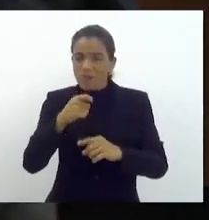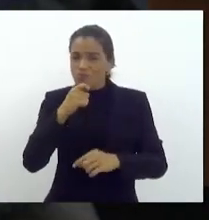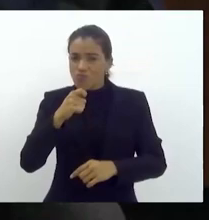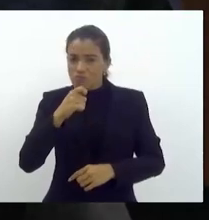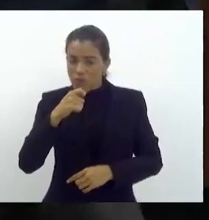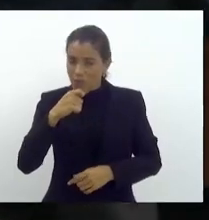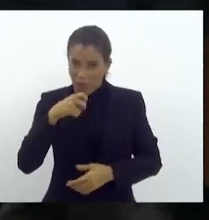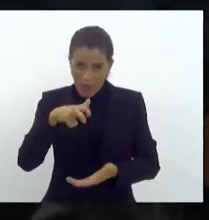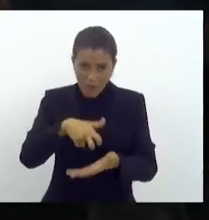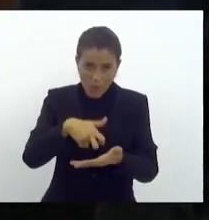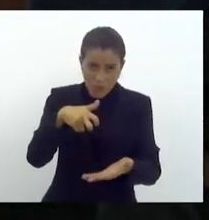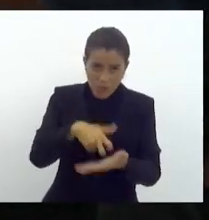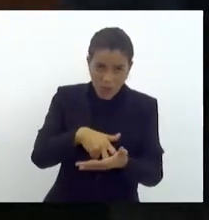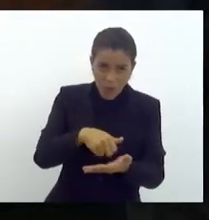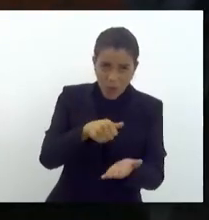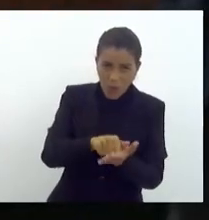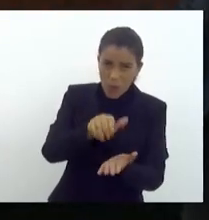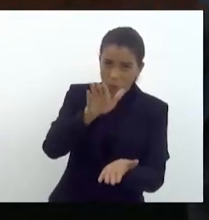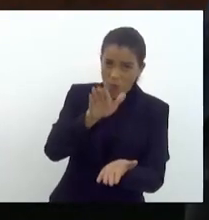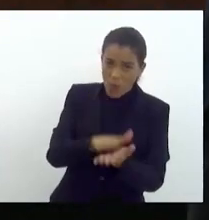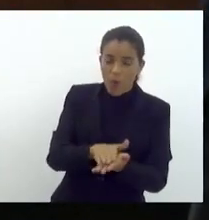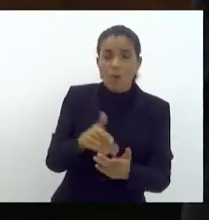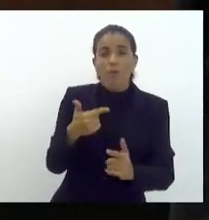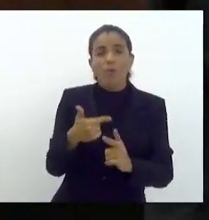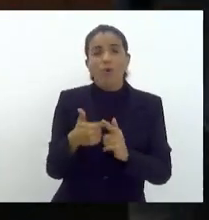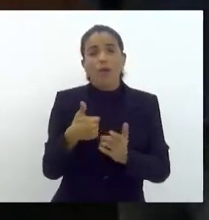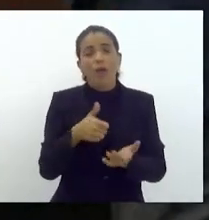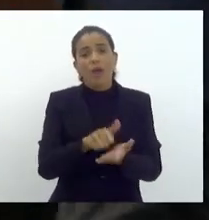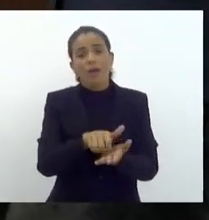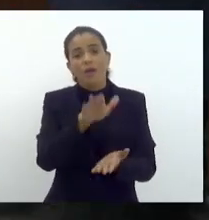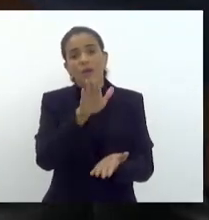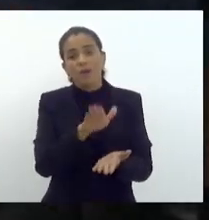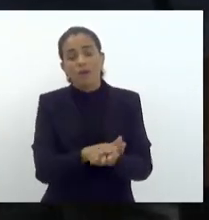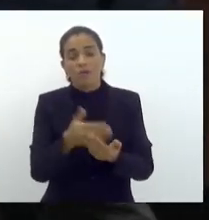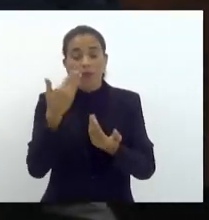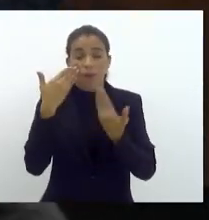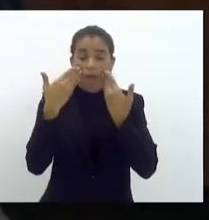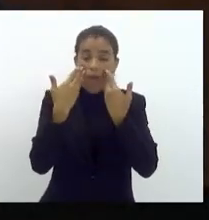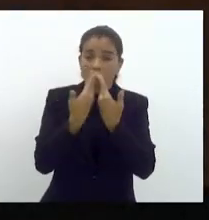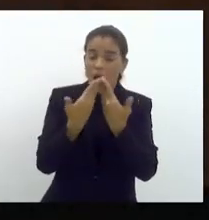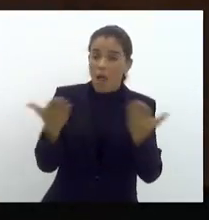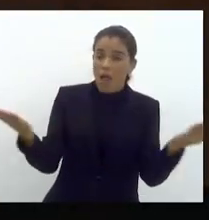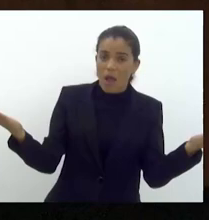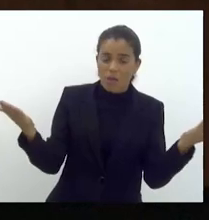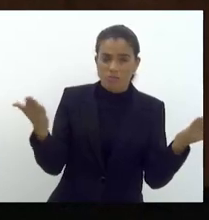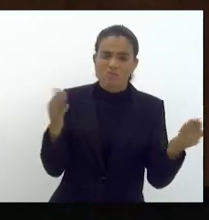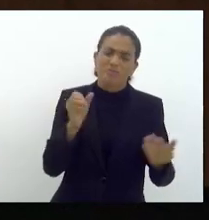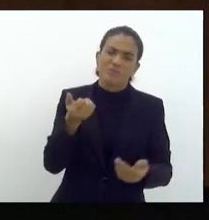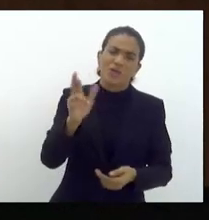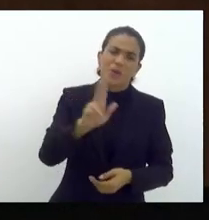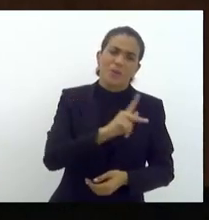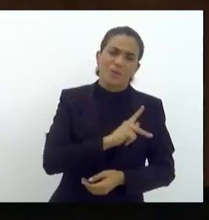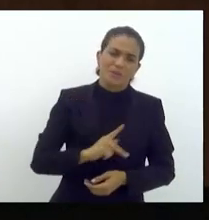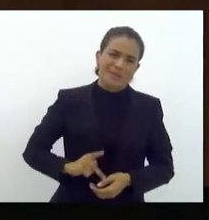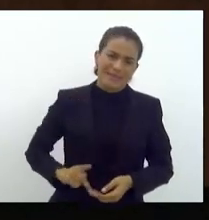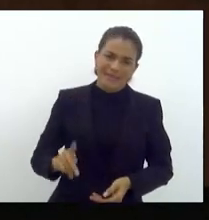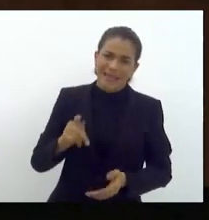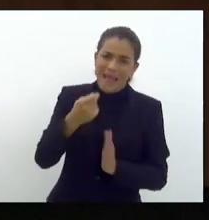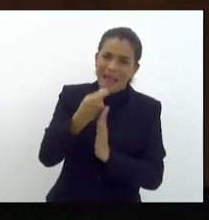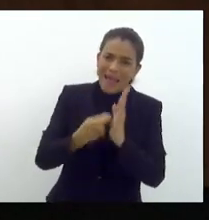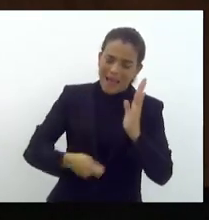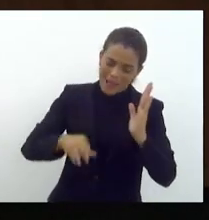porque a punição fica implícito mas o presidente o português